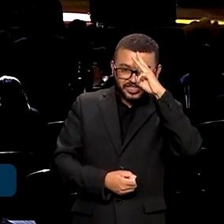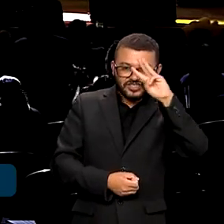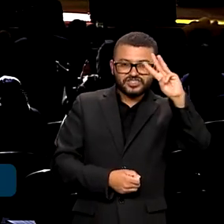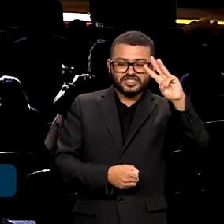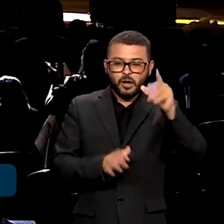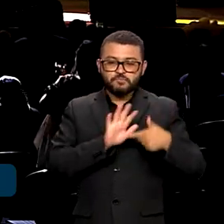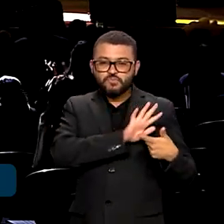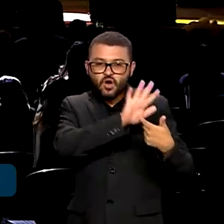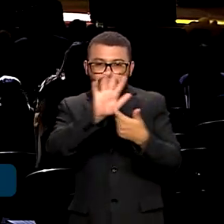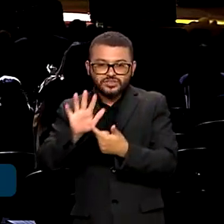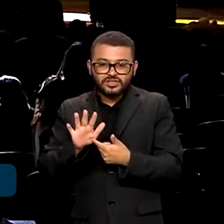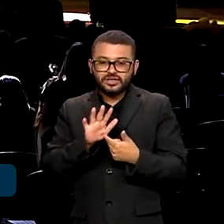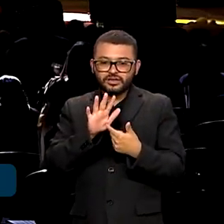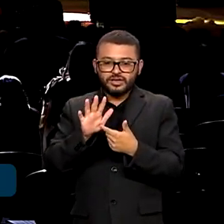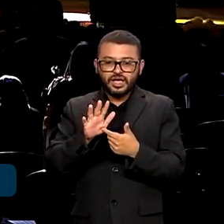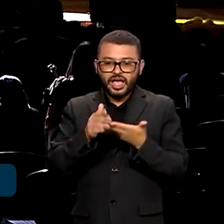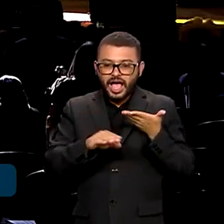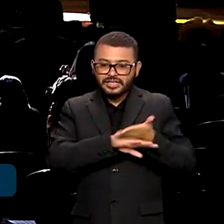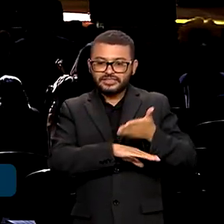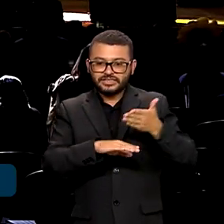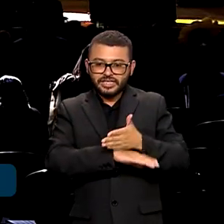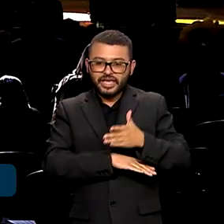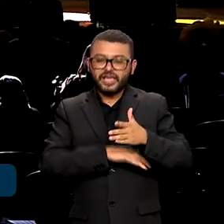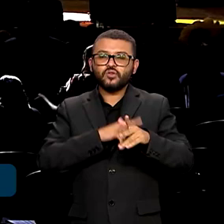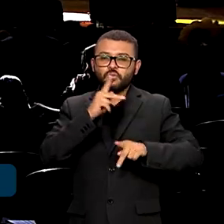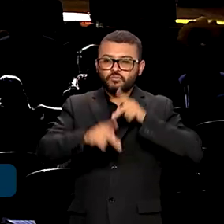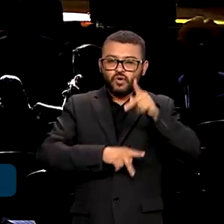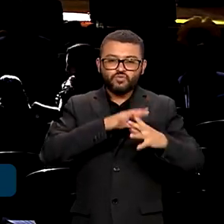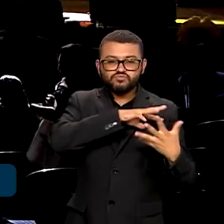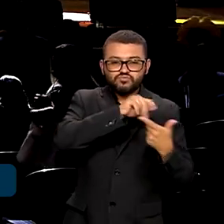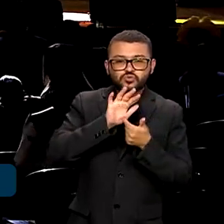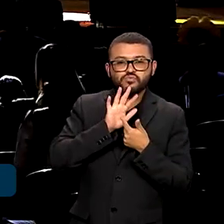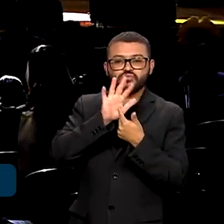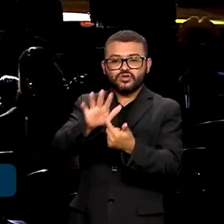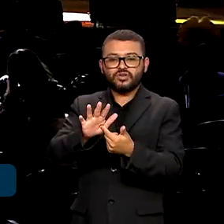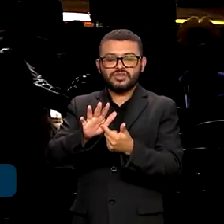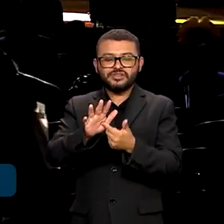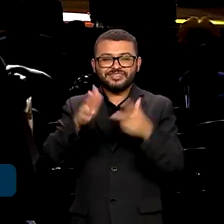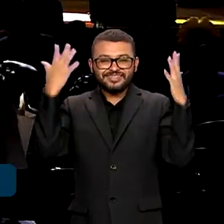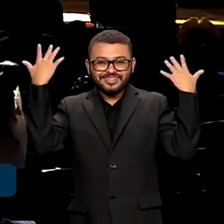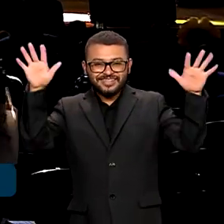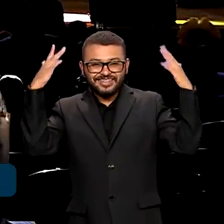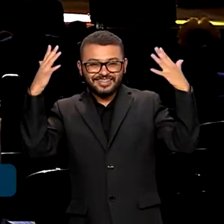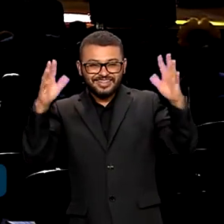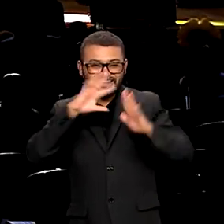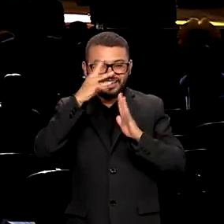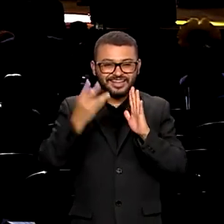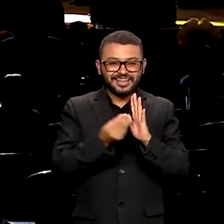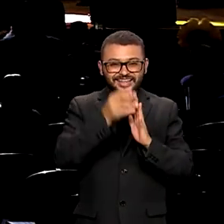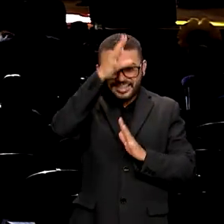um exemplo de participação popular para o mundo! Valeu, Amazônia!